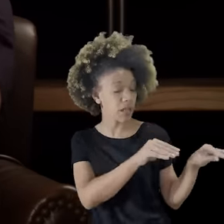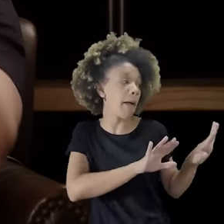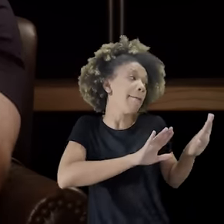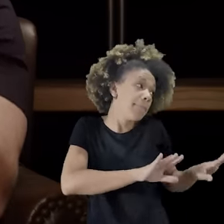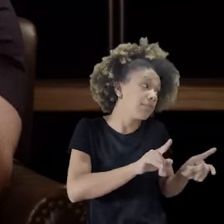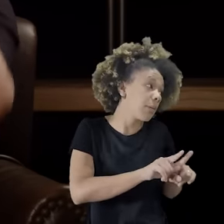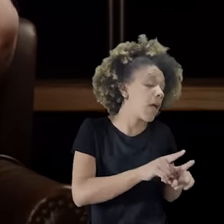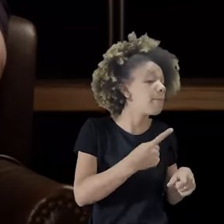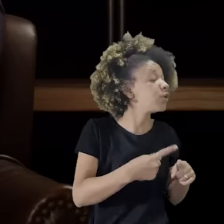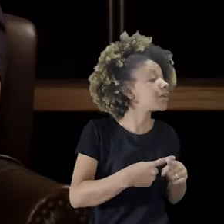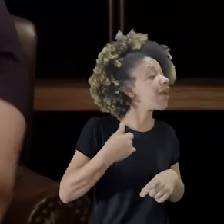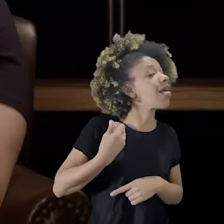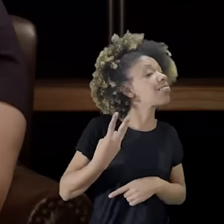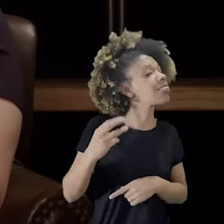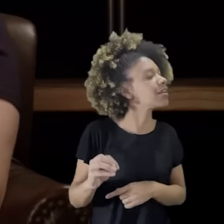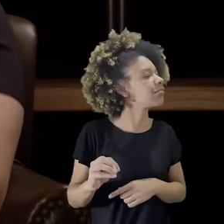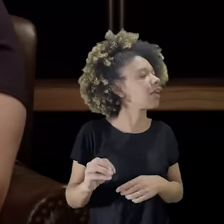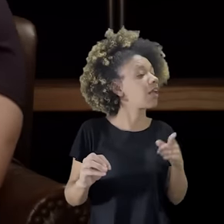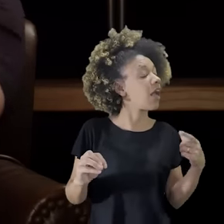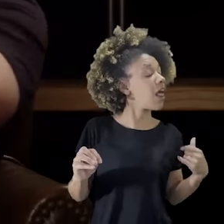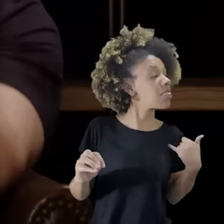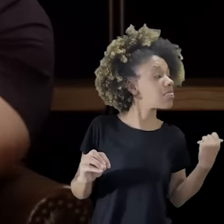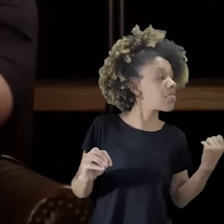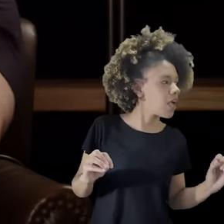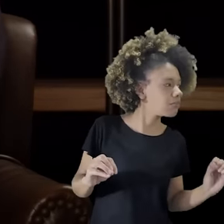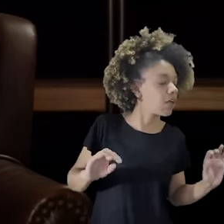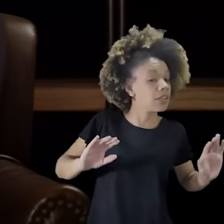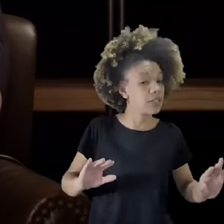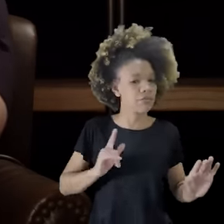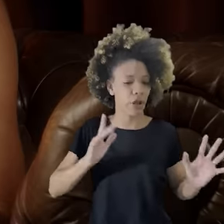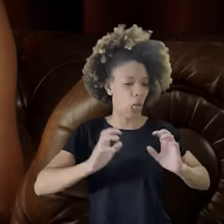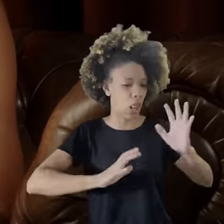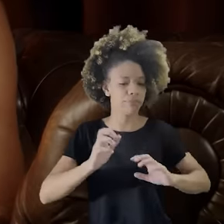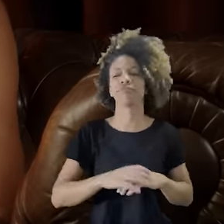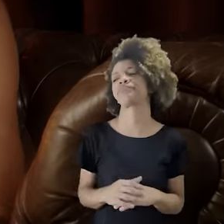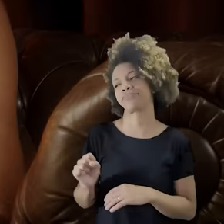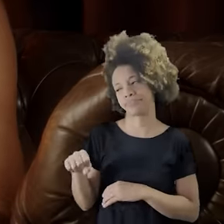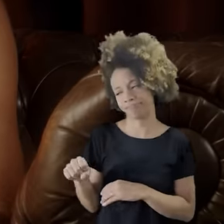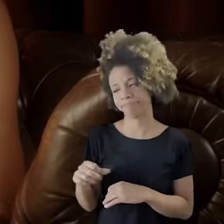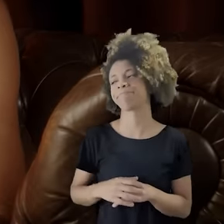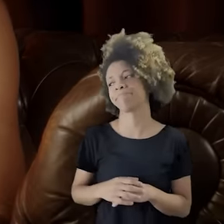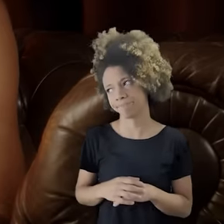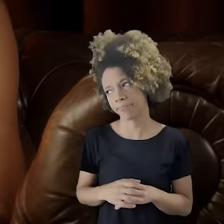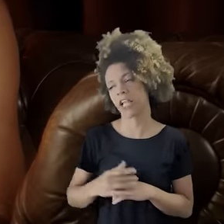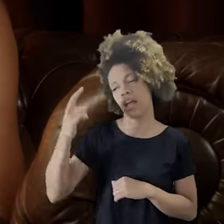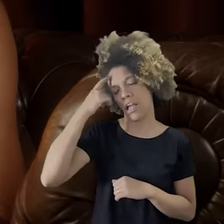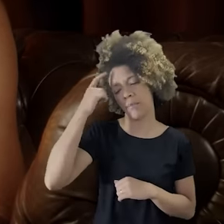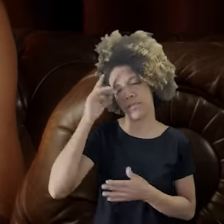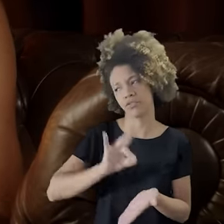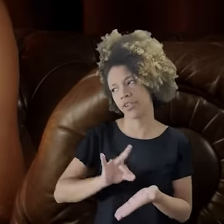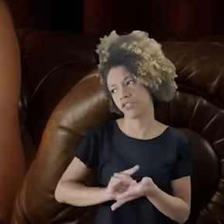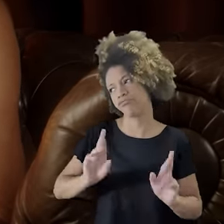mas talvez porque você tem 30 anos e ela tem a 60 e aí fica esse conflito a cabeça